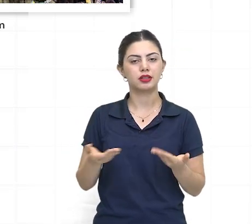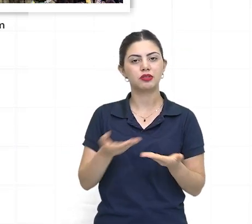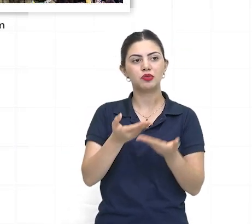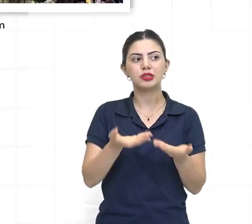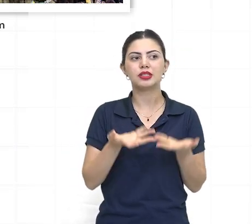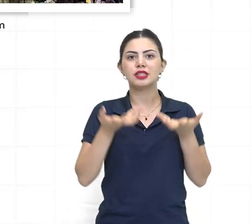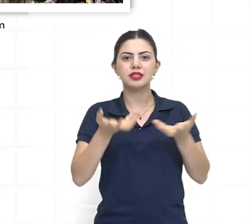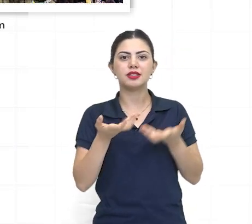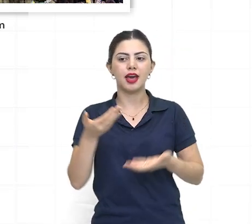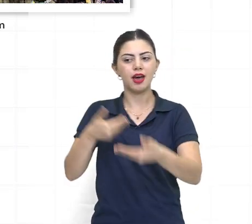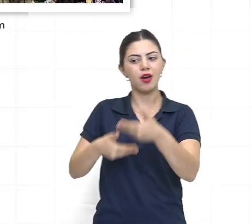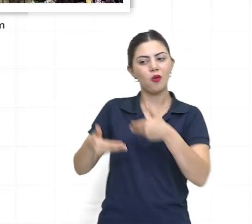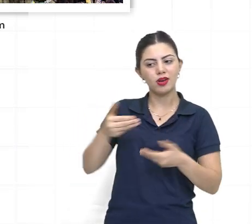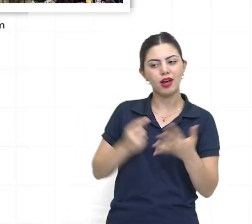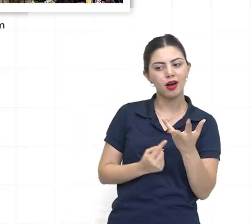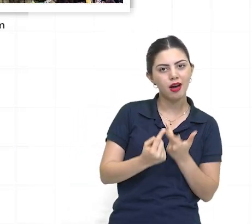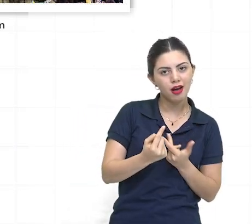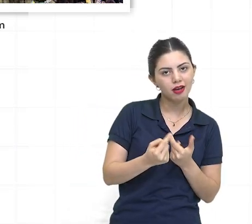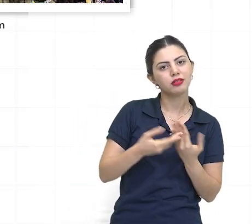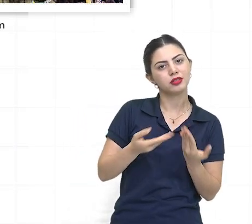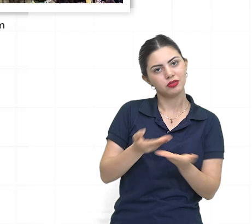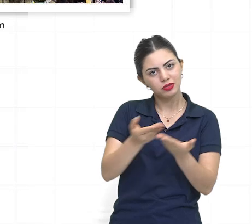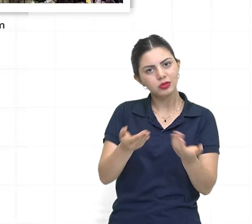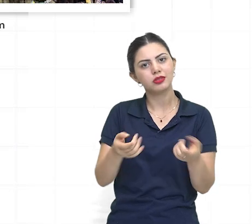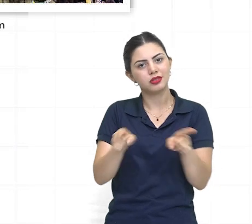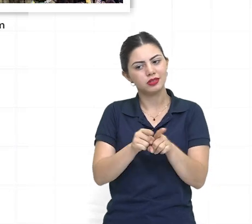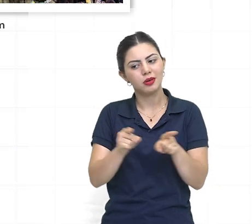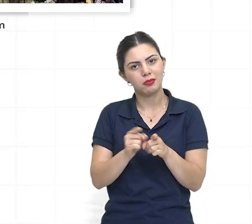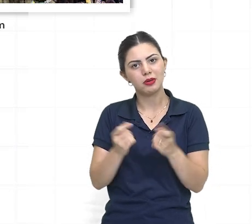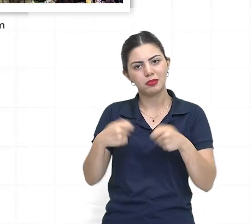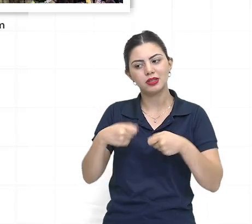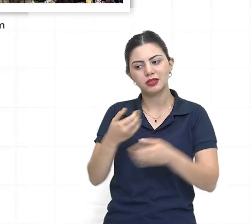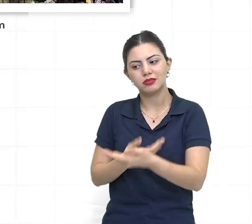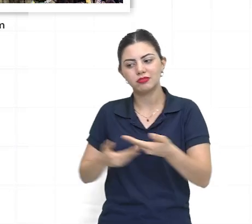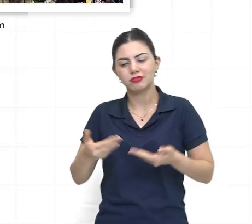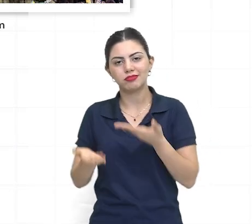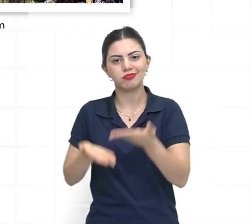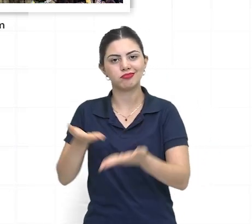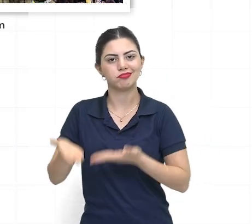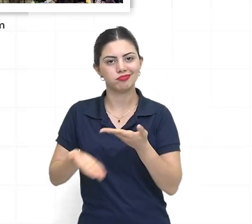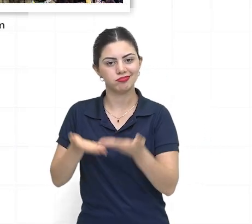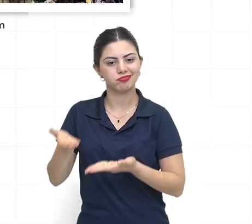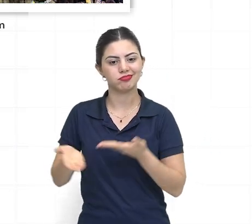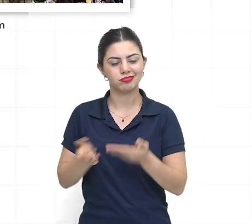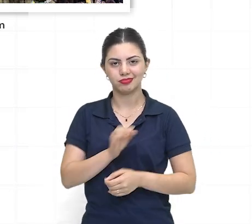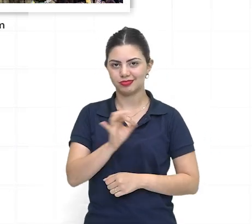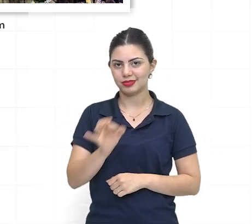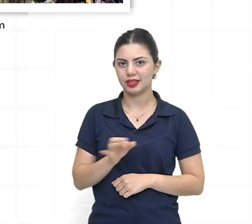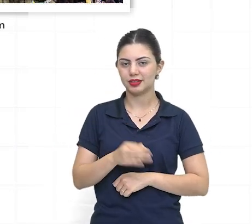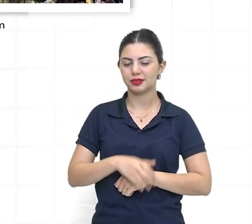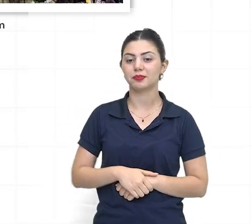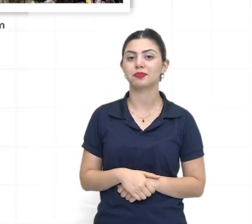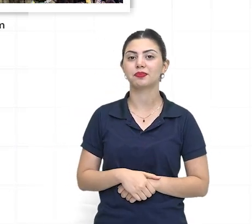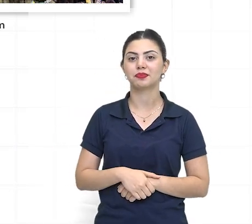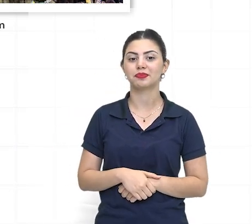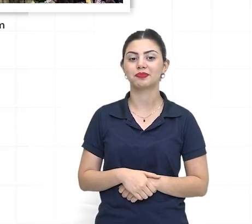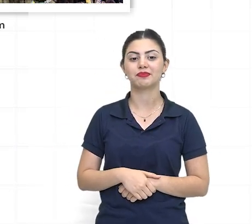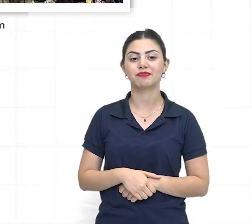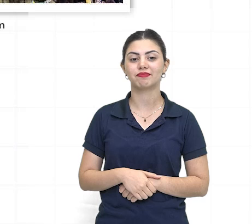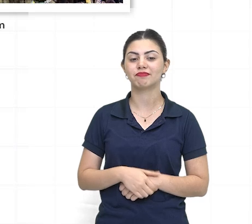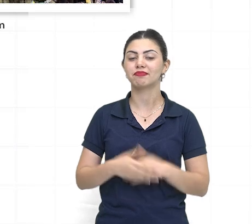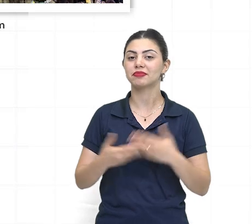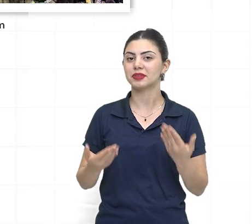espera receber e sendo fiel à sua própria palavra. Olha só, vamos repetir. De